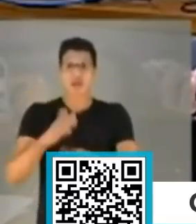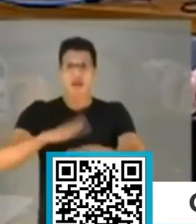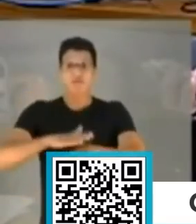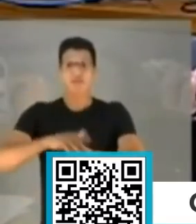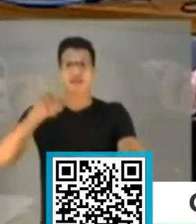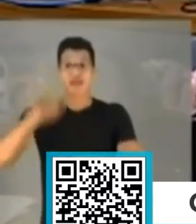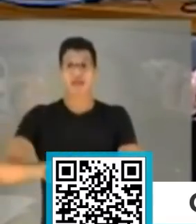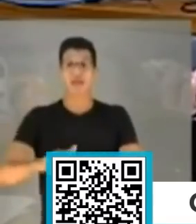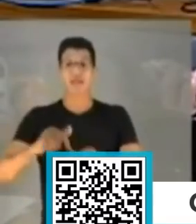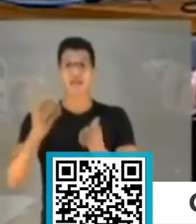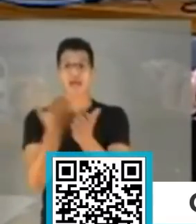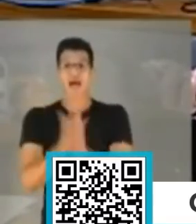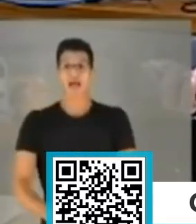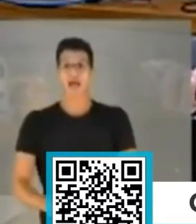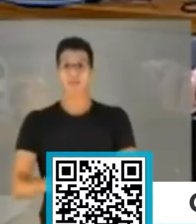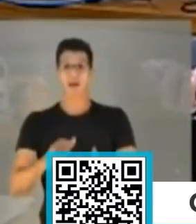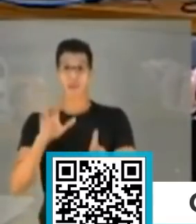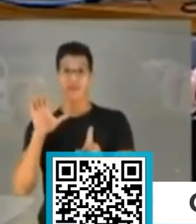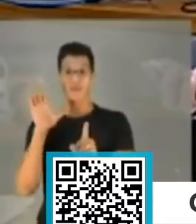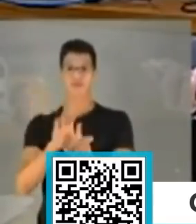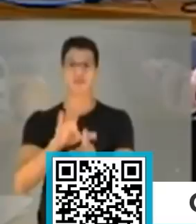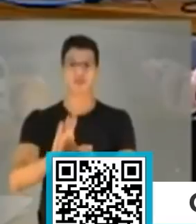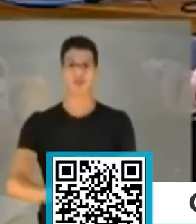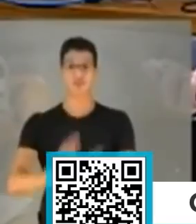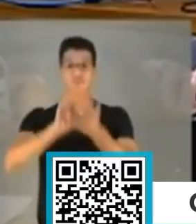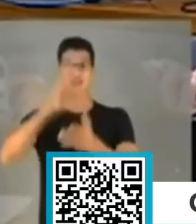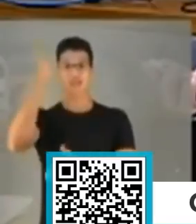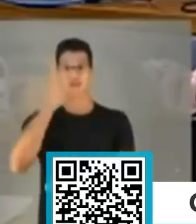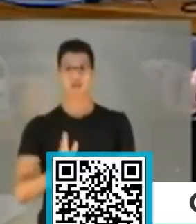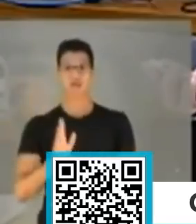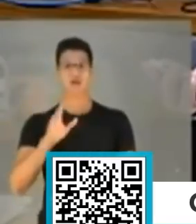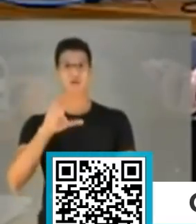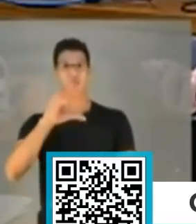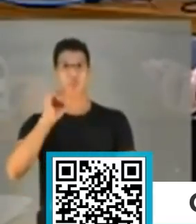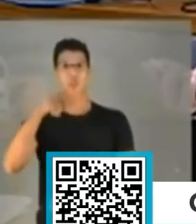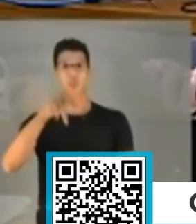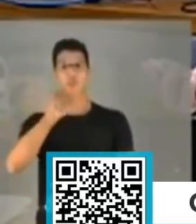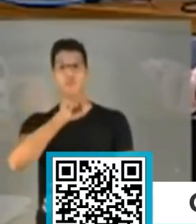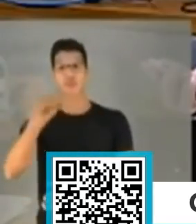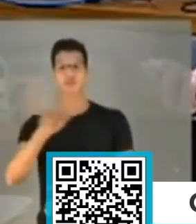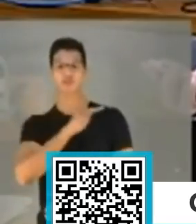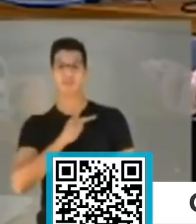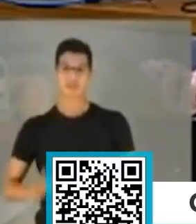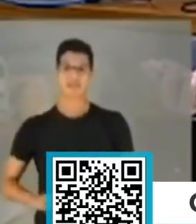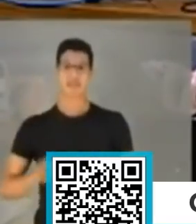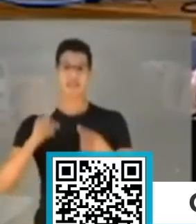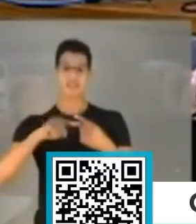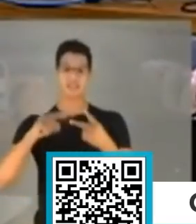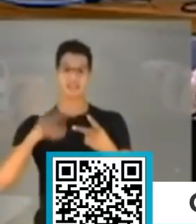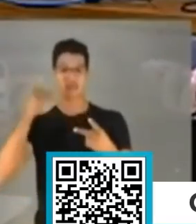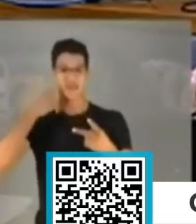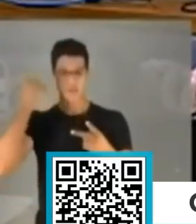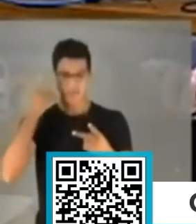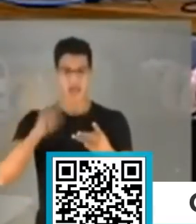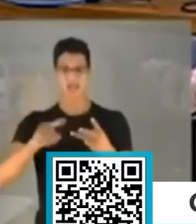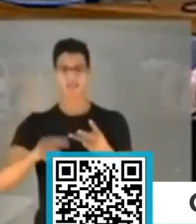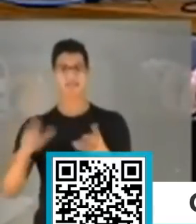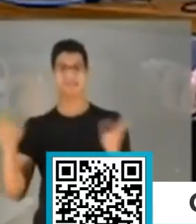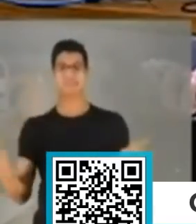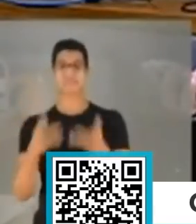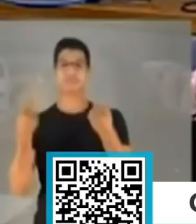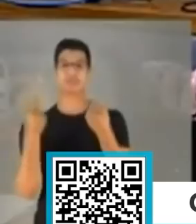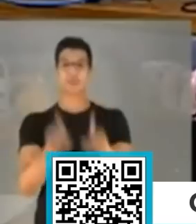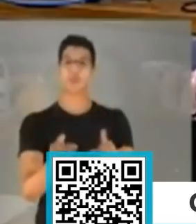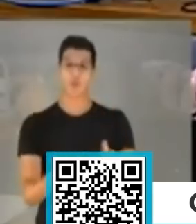a fazer é acabar com essa influência do Conselho Nacional de saúde que vai o presidente vai a deputado bairro todo mundo